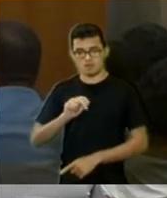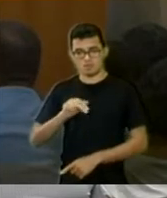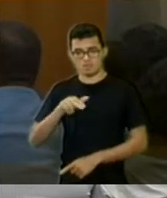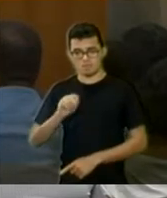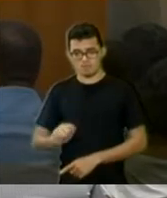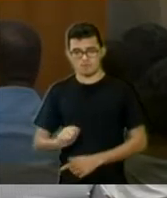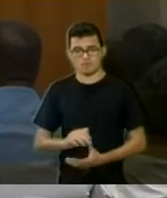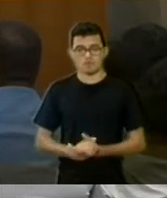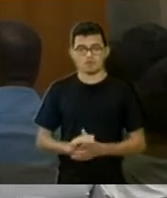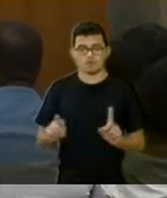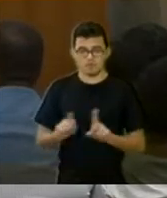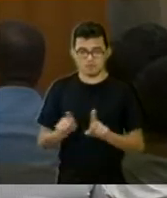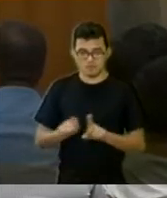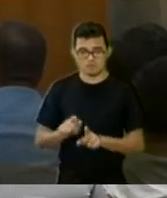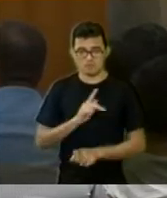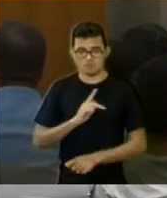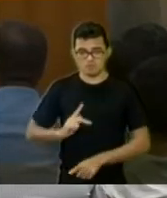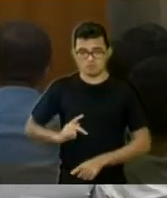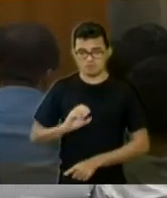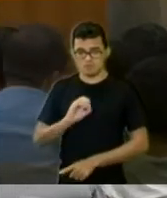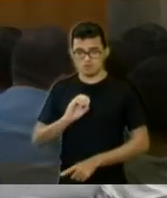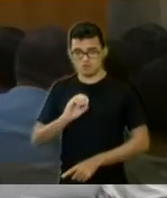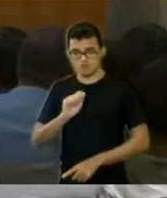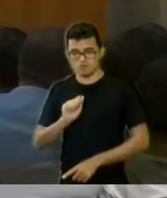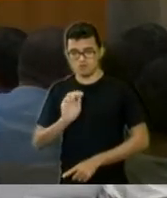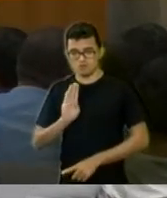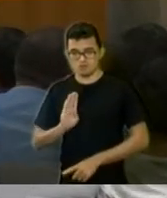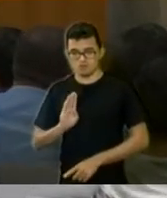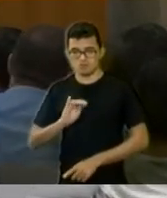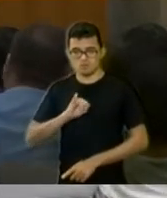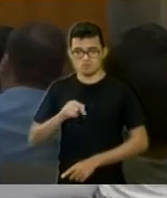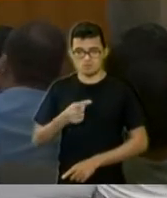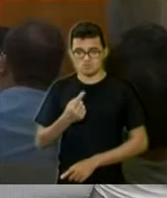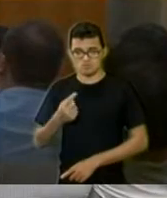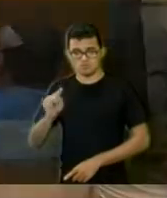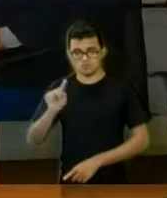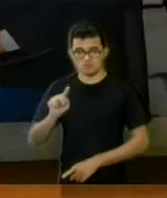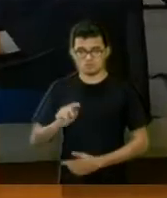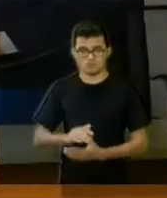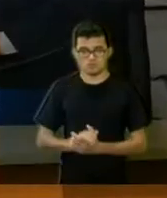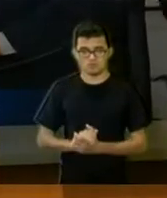homenagem, e também pelo presidente da OAB Araraquara, doutor João Milani Veiga.